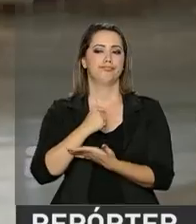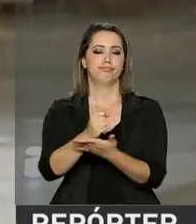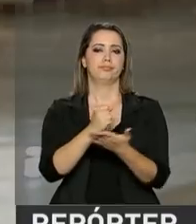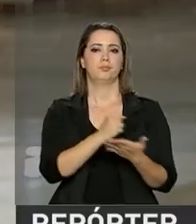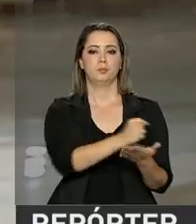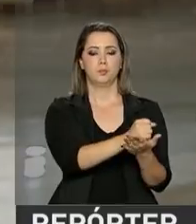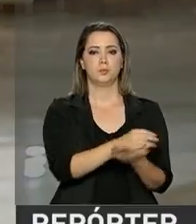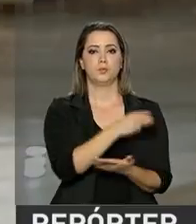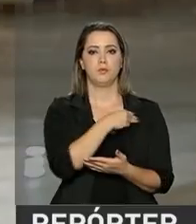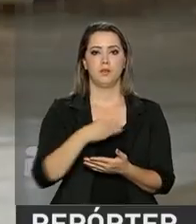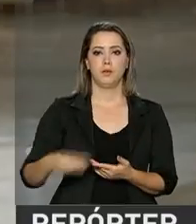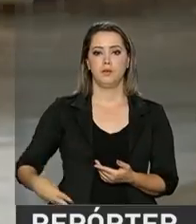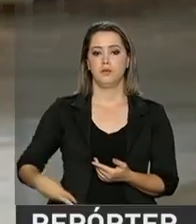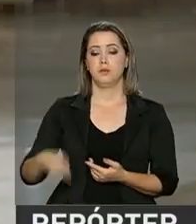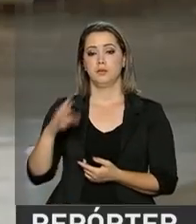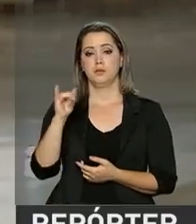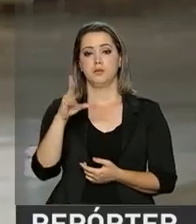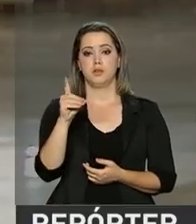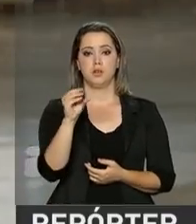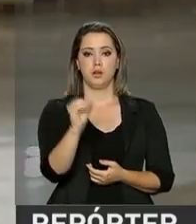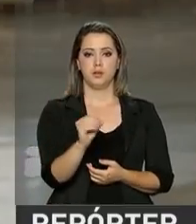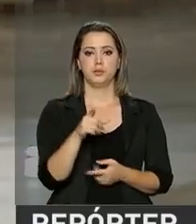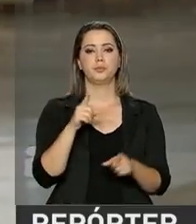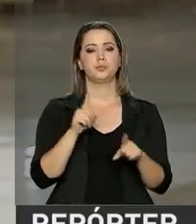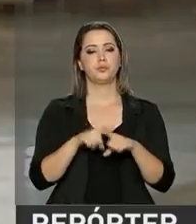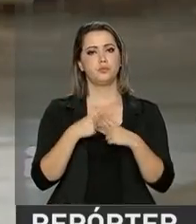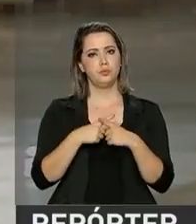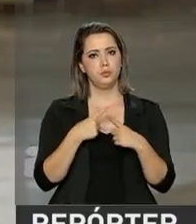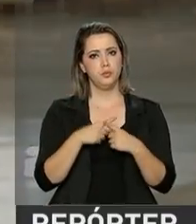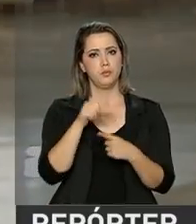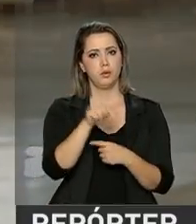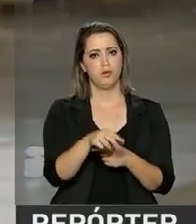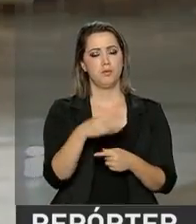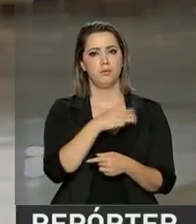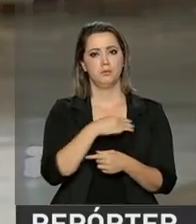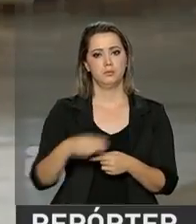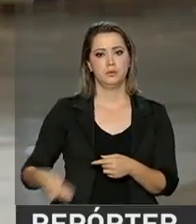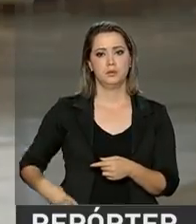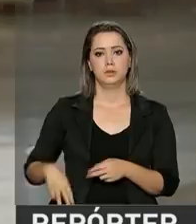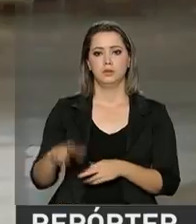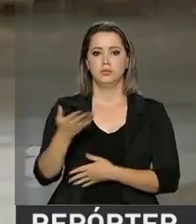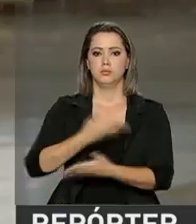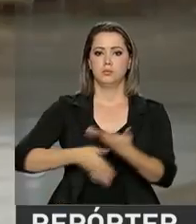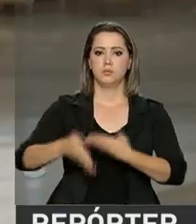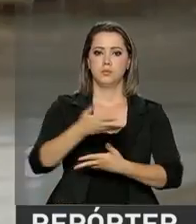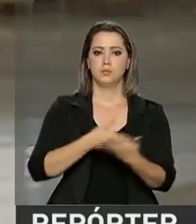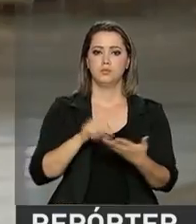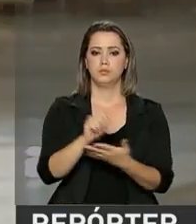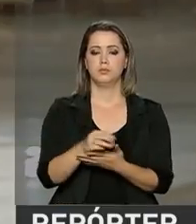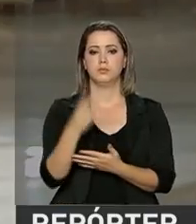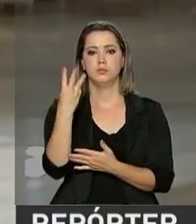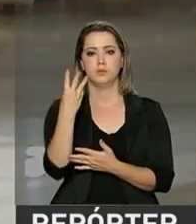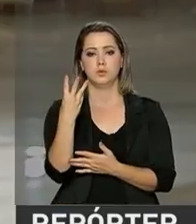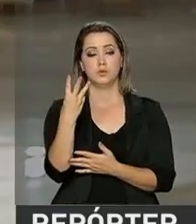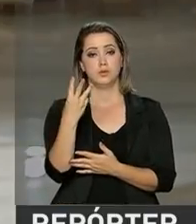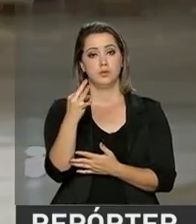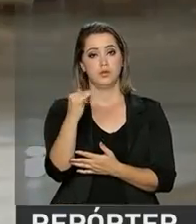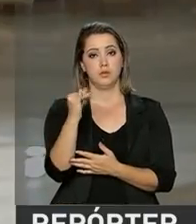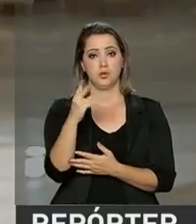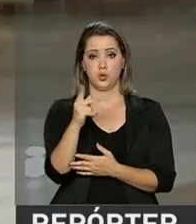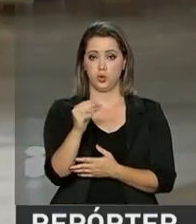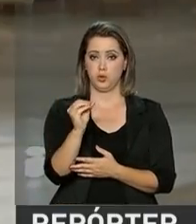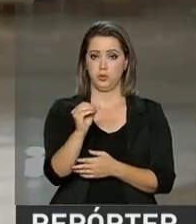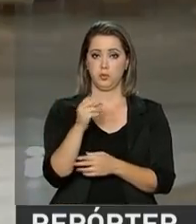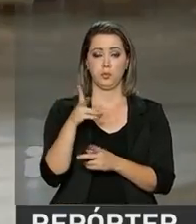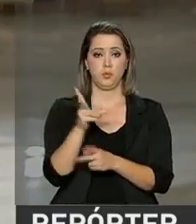Ministro Ricardo Barros isso porque ainda segundo o Ministério da Saúde a circulação dos três tipos de vírus que